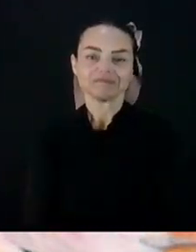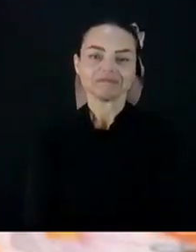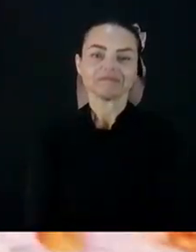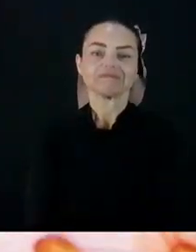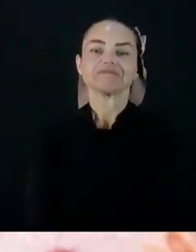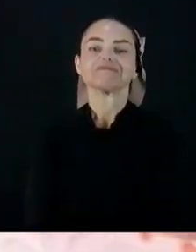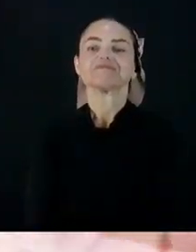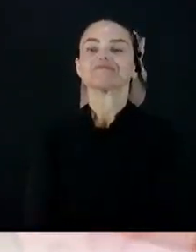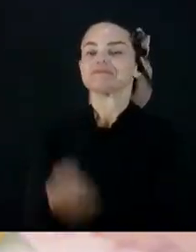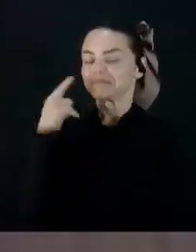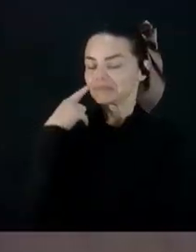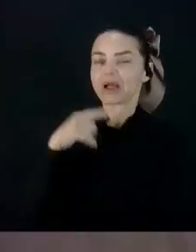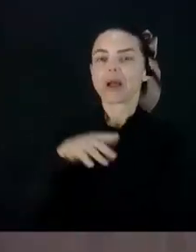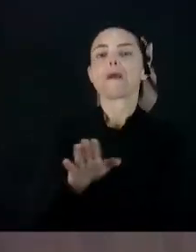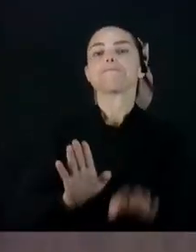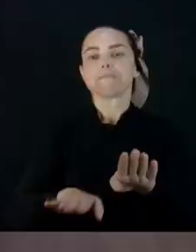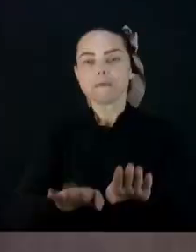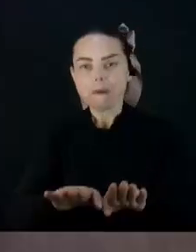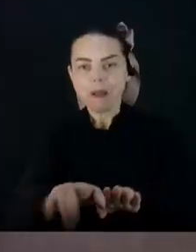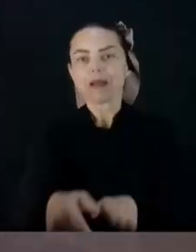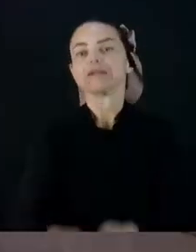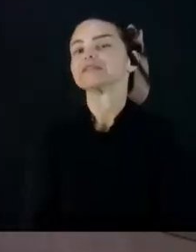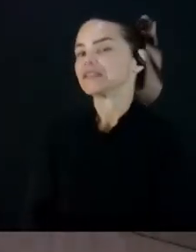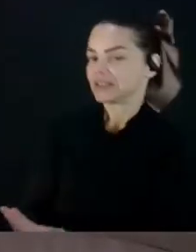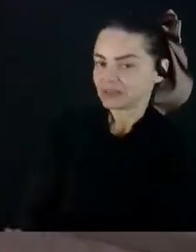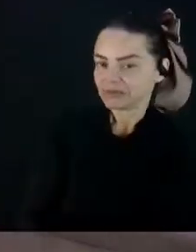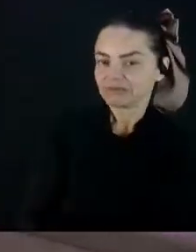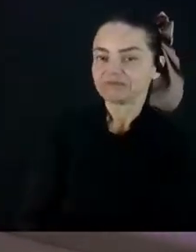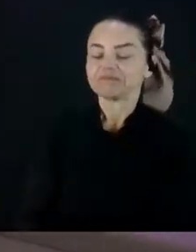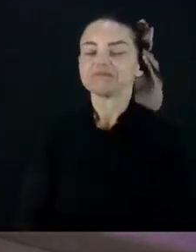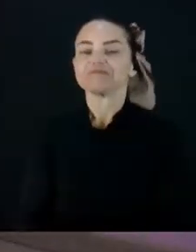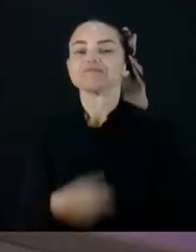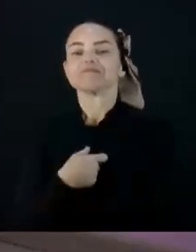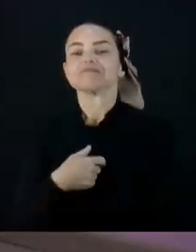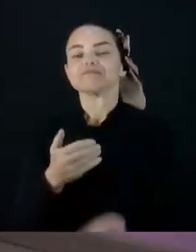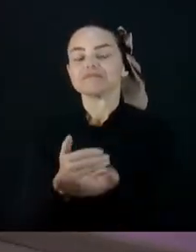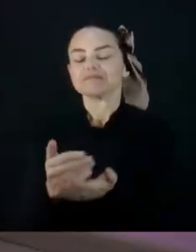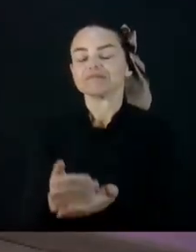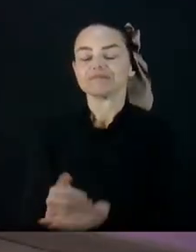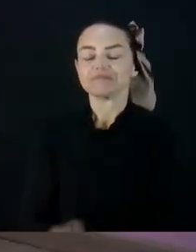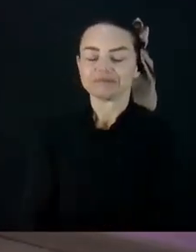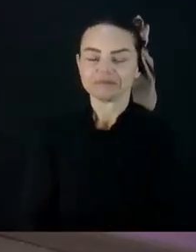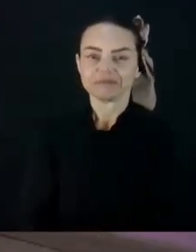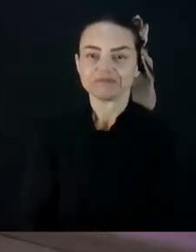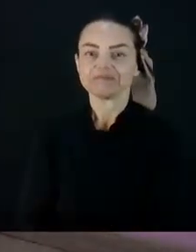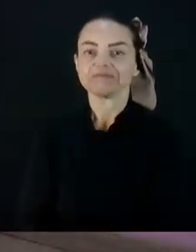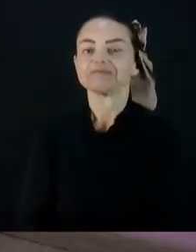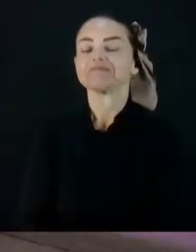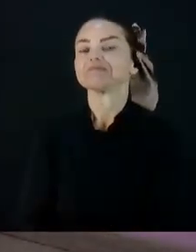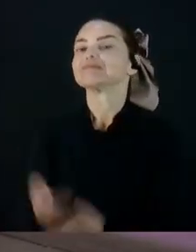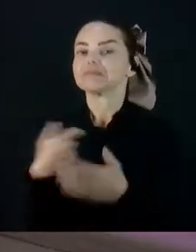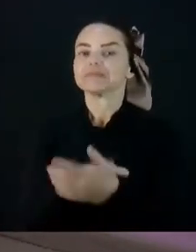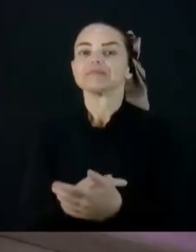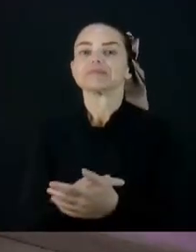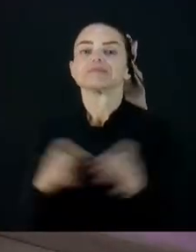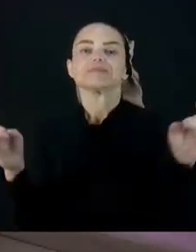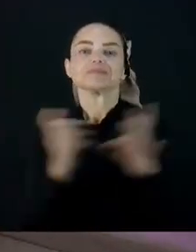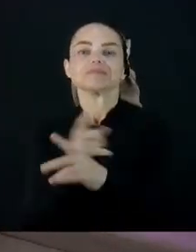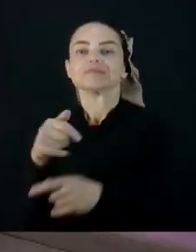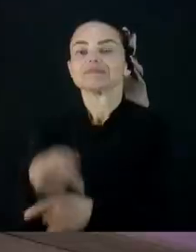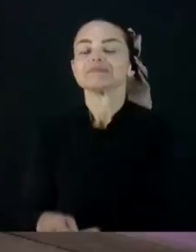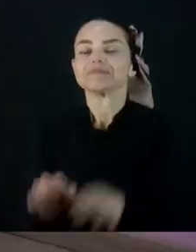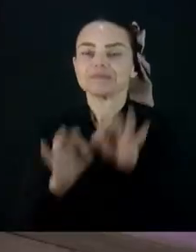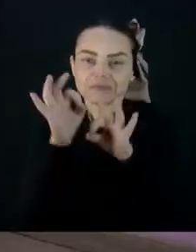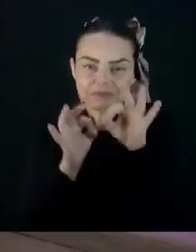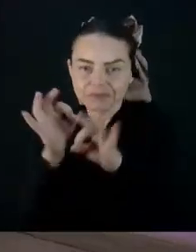aqui. Eu começo costurando numa das partes da costura, pra gente ficar com um acabamento na lateral, né, pra ficar mais